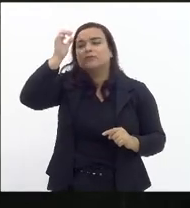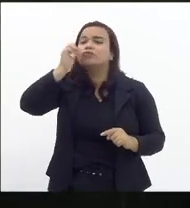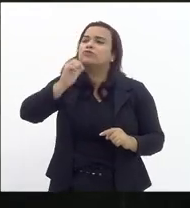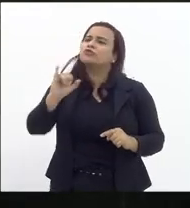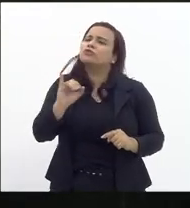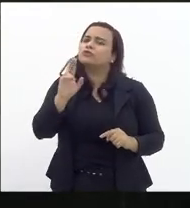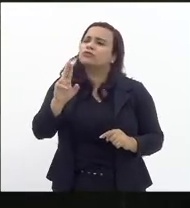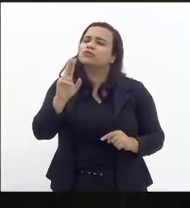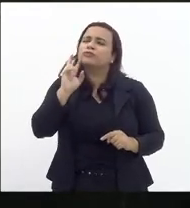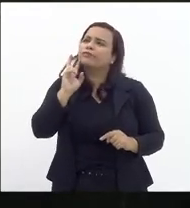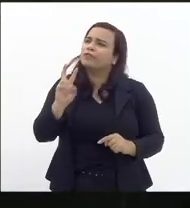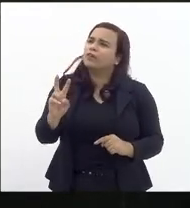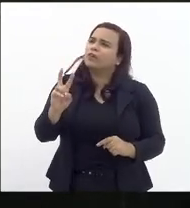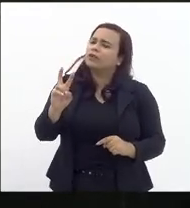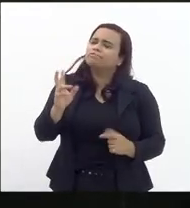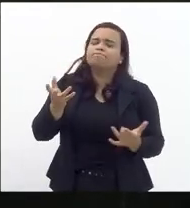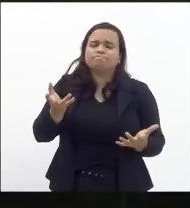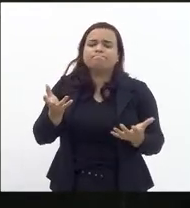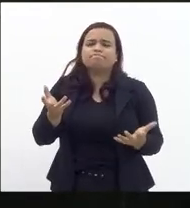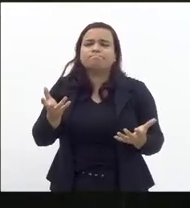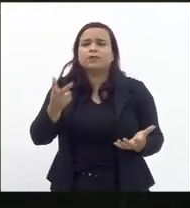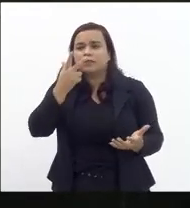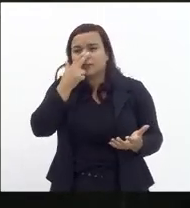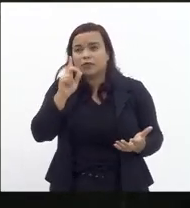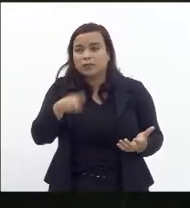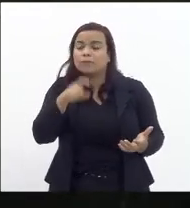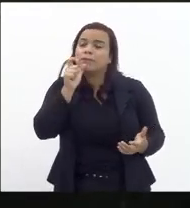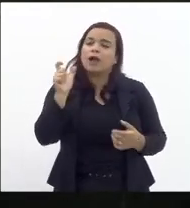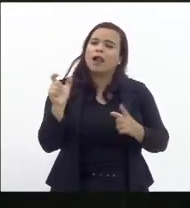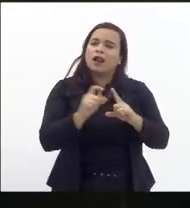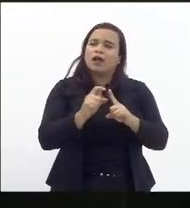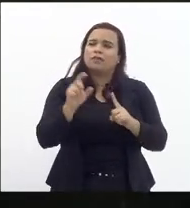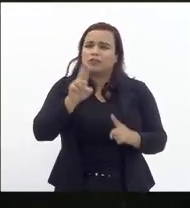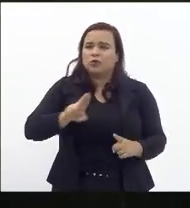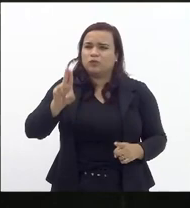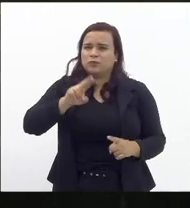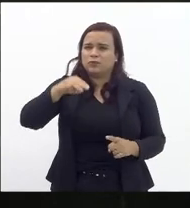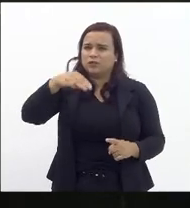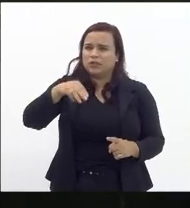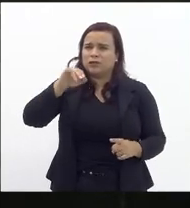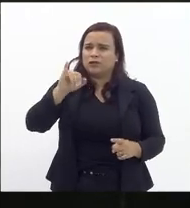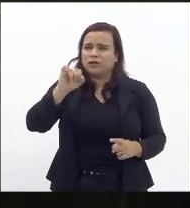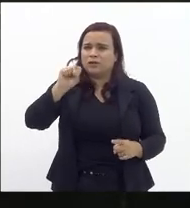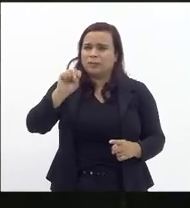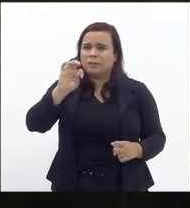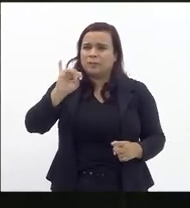místico, né? Porque esse tamanho dessa dívida impagável,